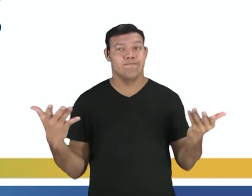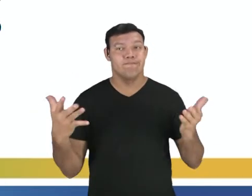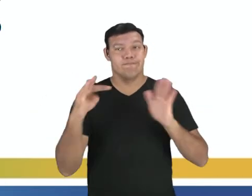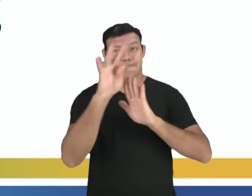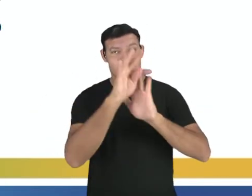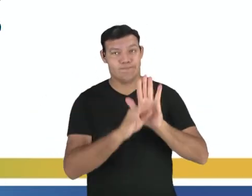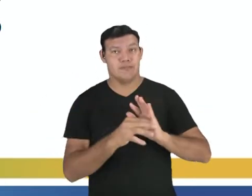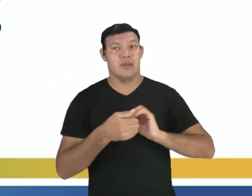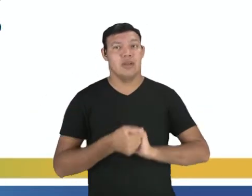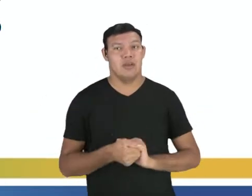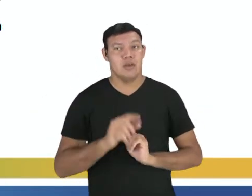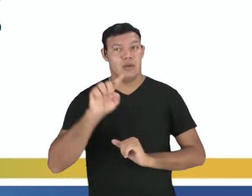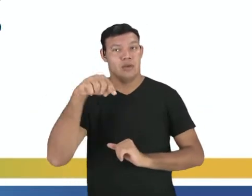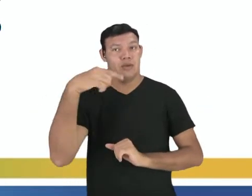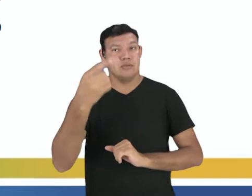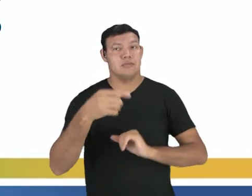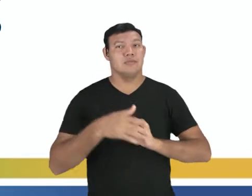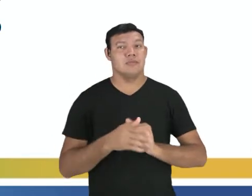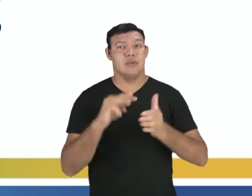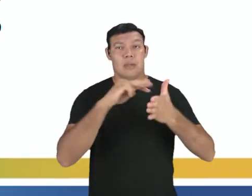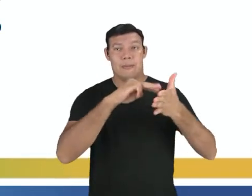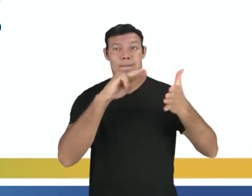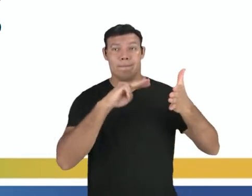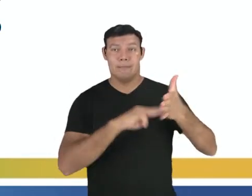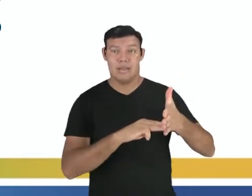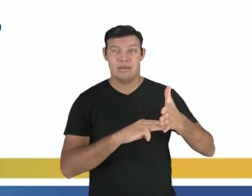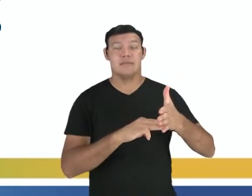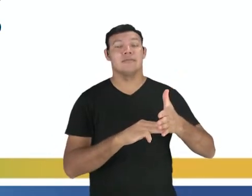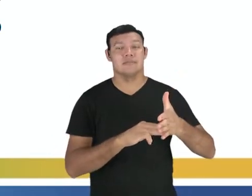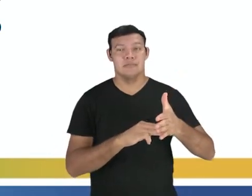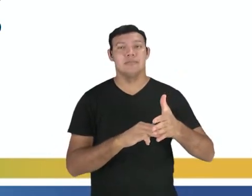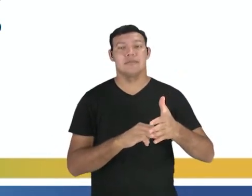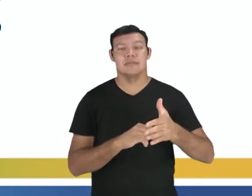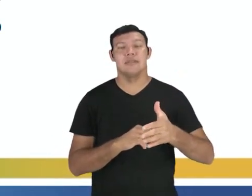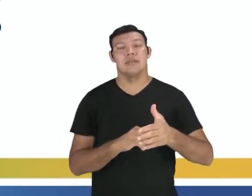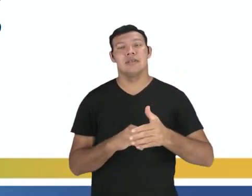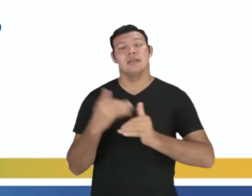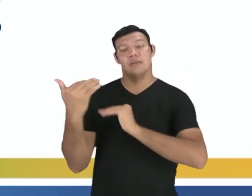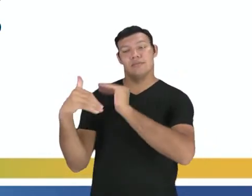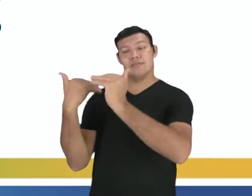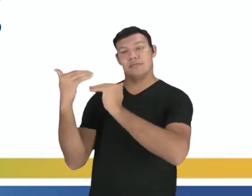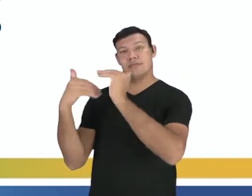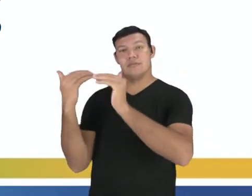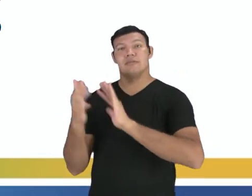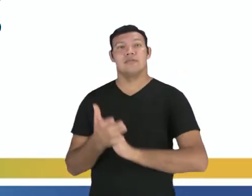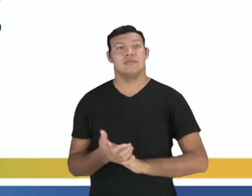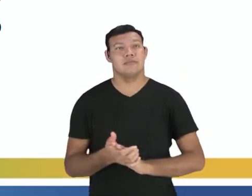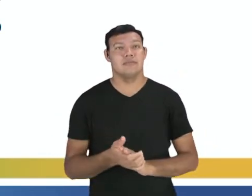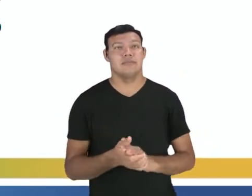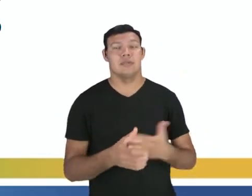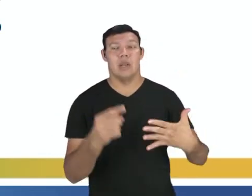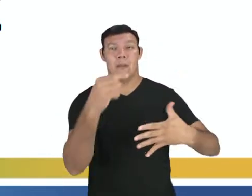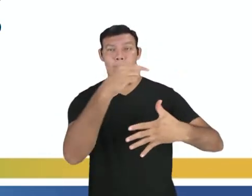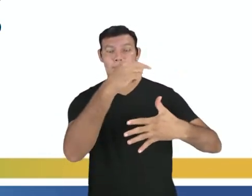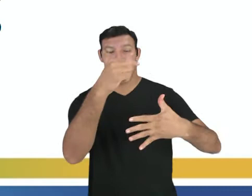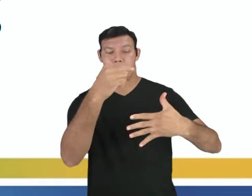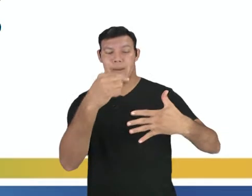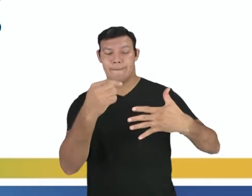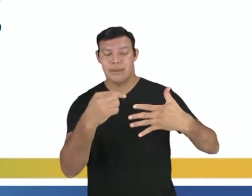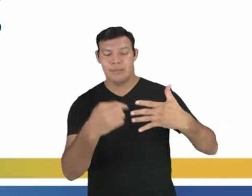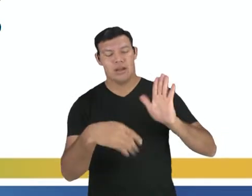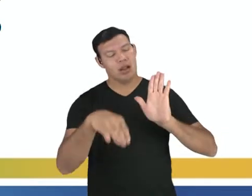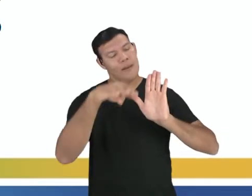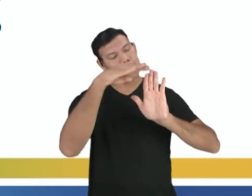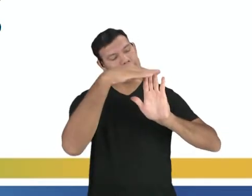conclusão. O próximo método de fazer o desenvolvimento é por enumeração. Consiste em desenvolver